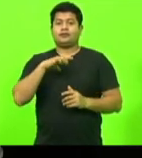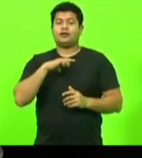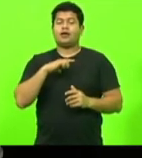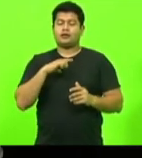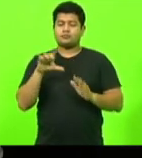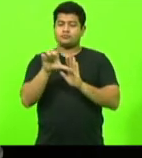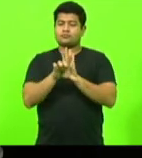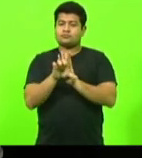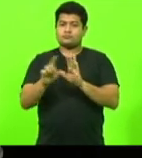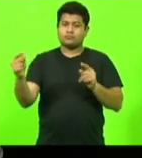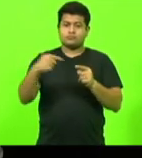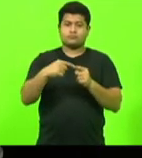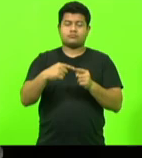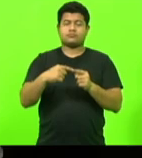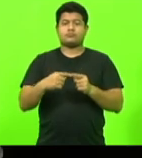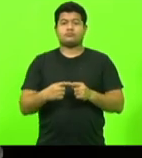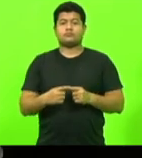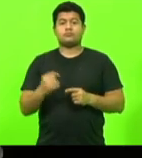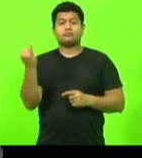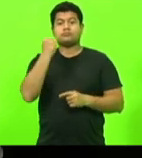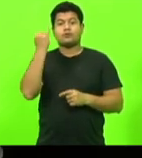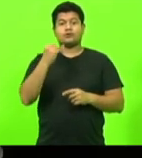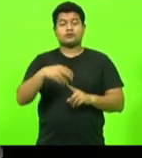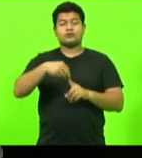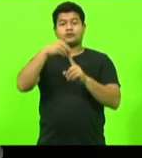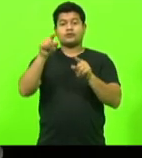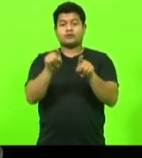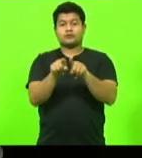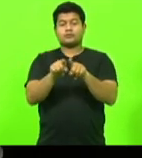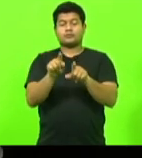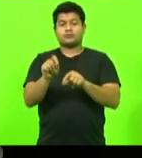legitimidade. Importante anotar que a alteração da